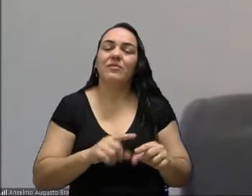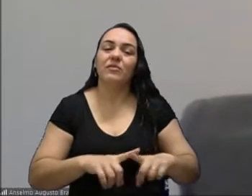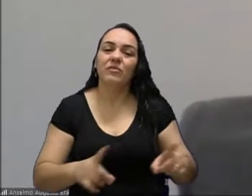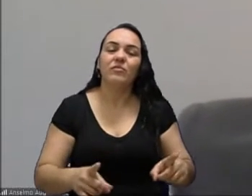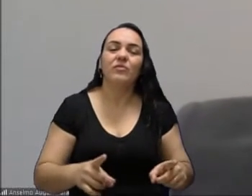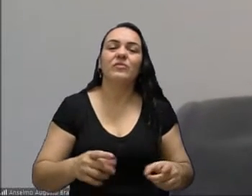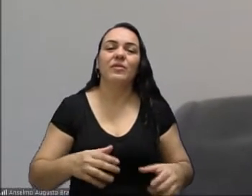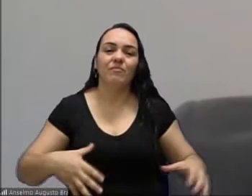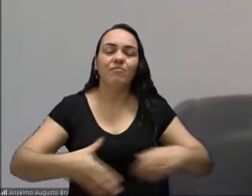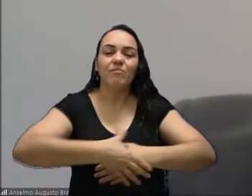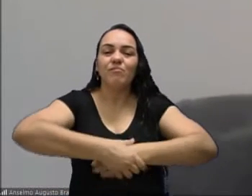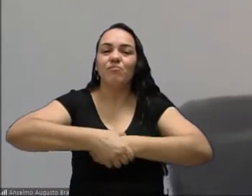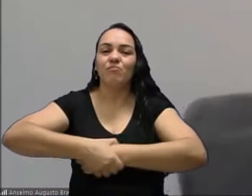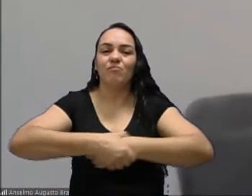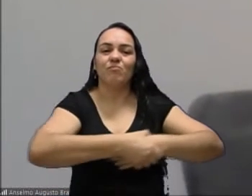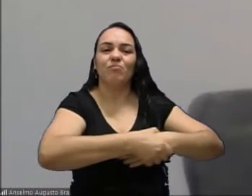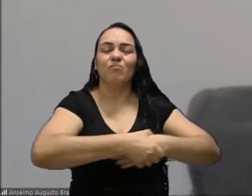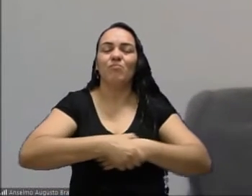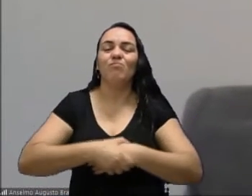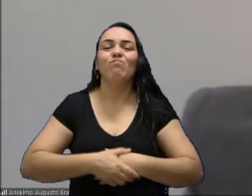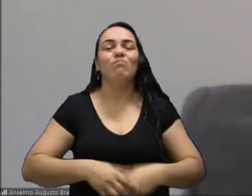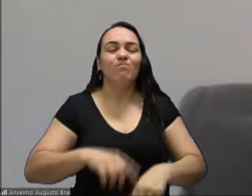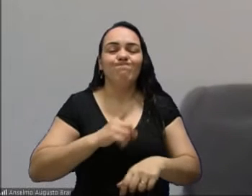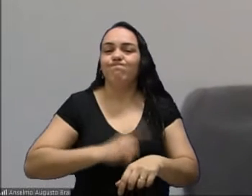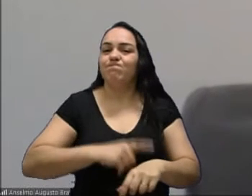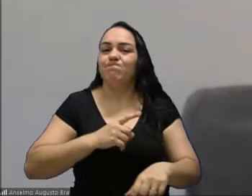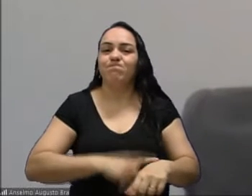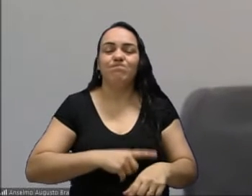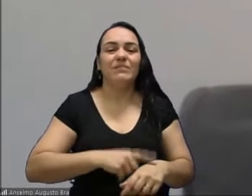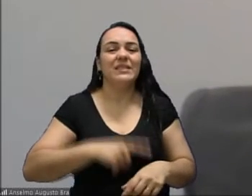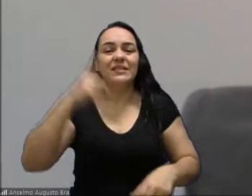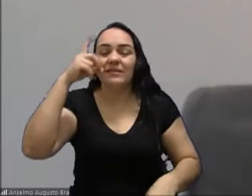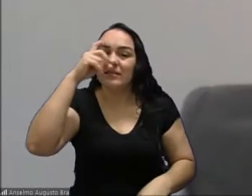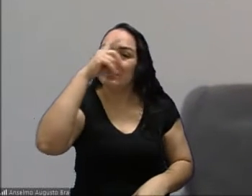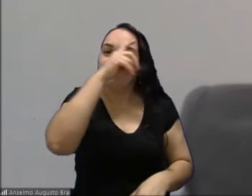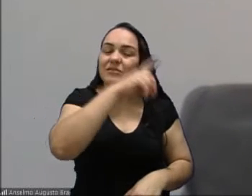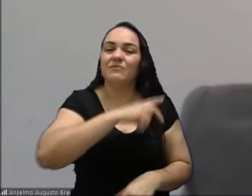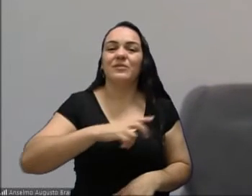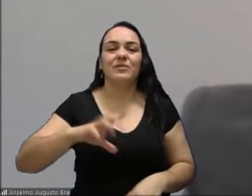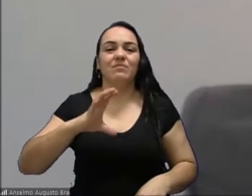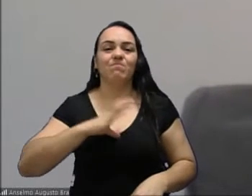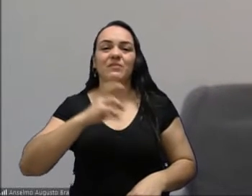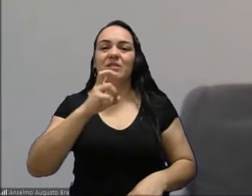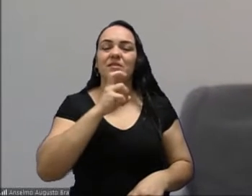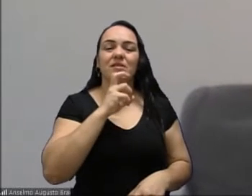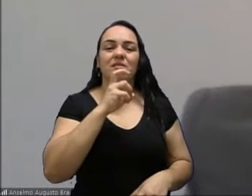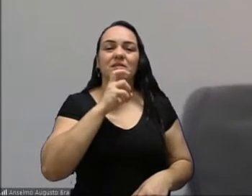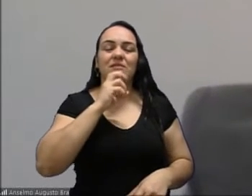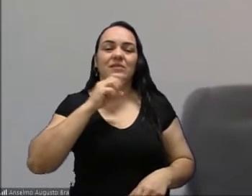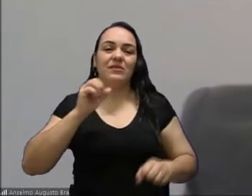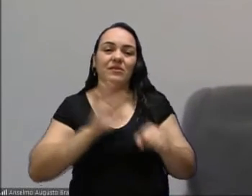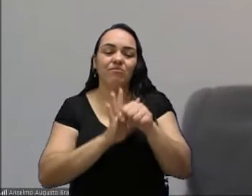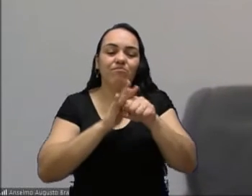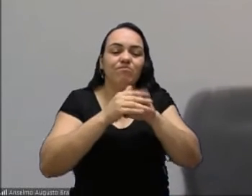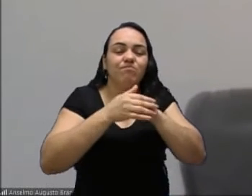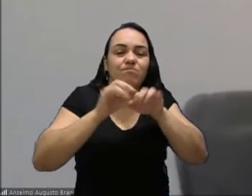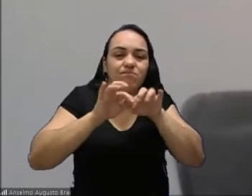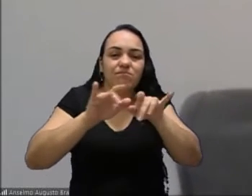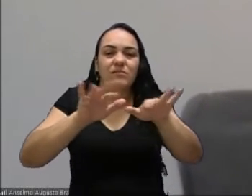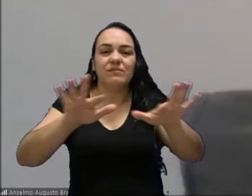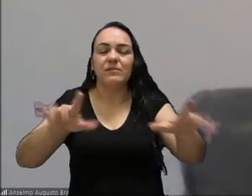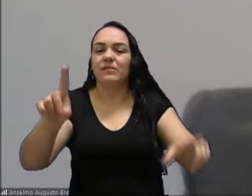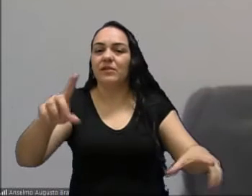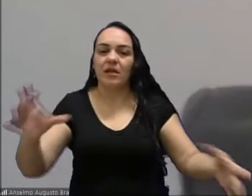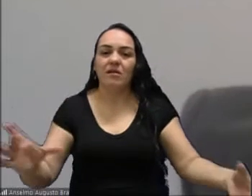nós temos que dar as mãos nesse momento difícil que Sorocaba enfrenta, né, na pandemia, temos que nos unir, não